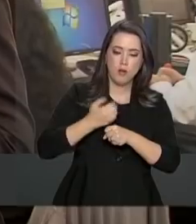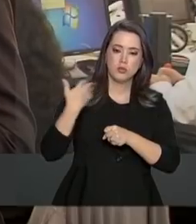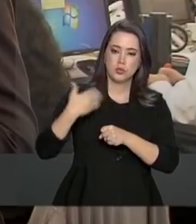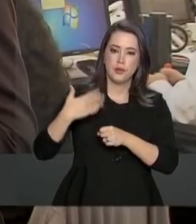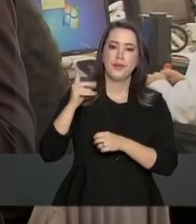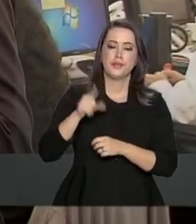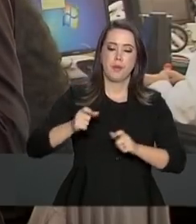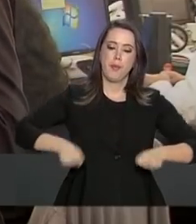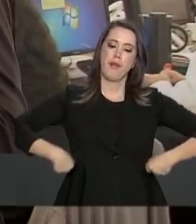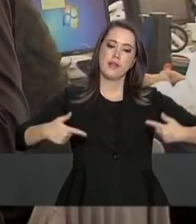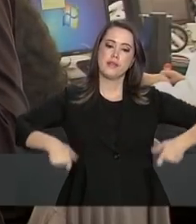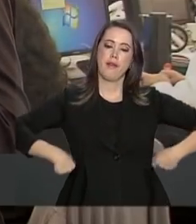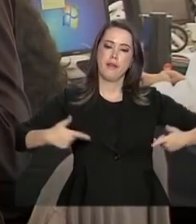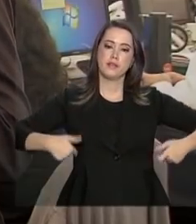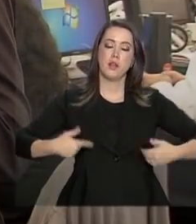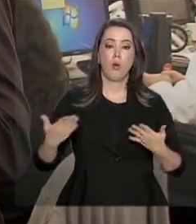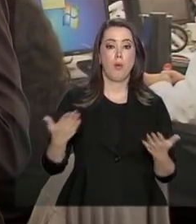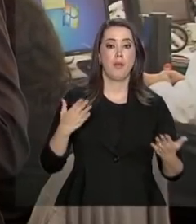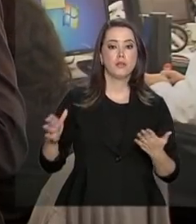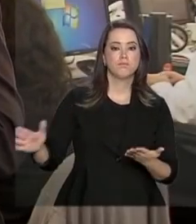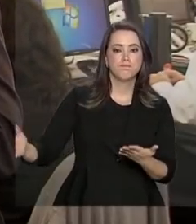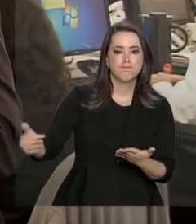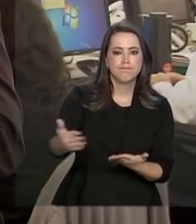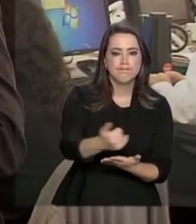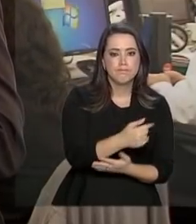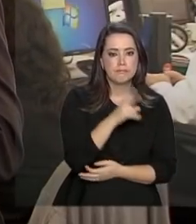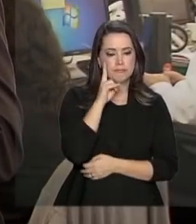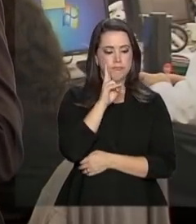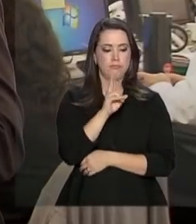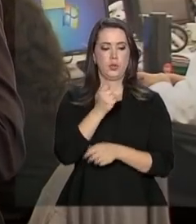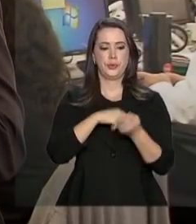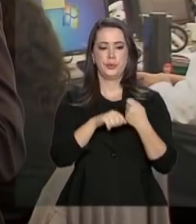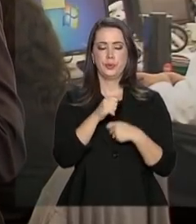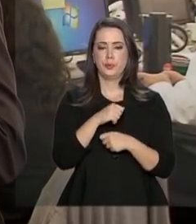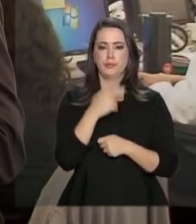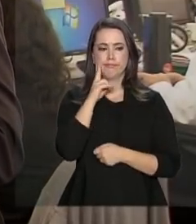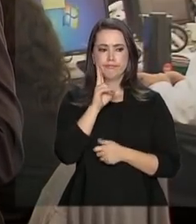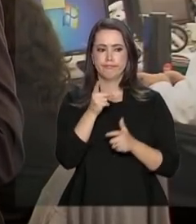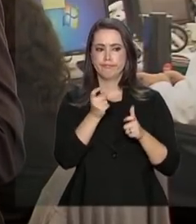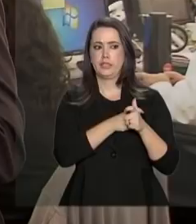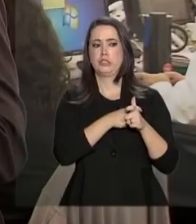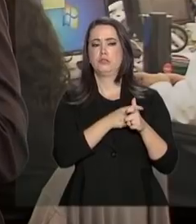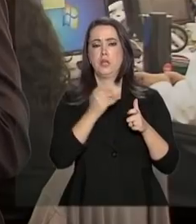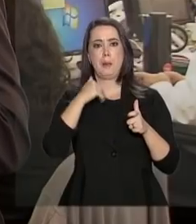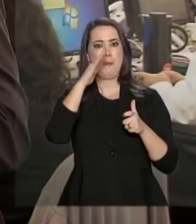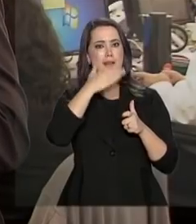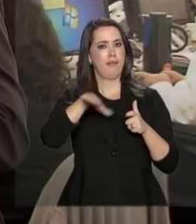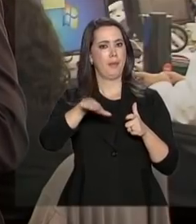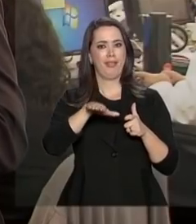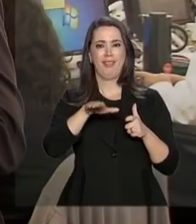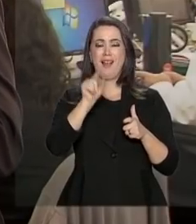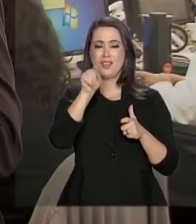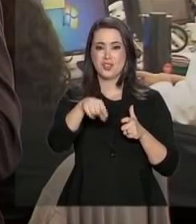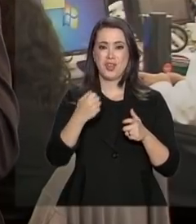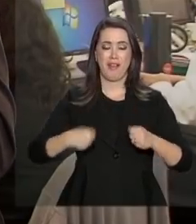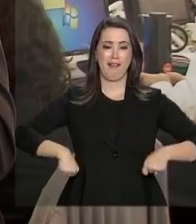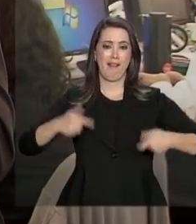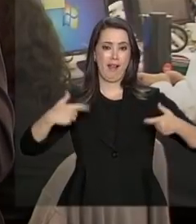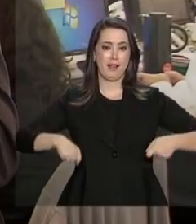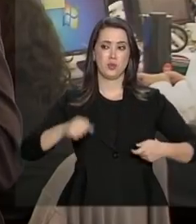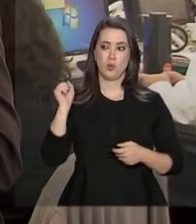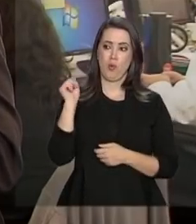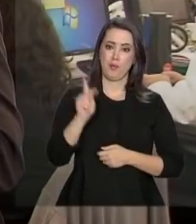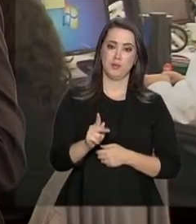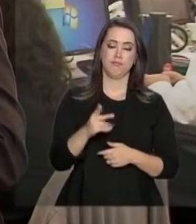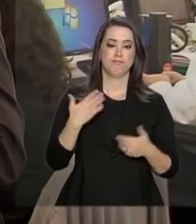arrecada e quando os economistas olham para o tamanho da dívida mas da metade das despesas é decorrente de gastos com